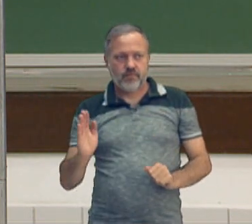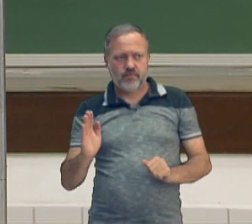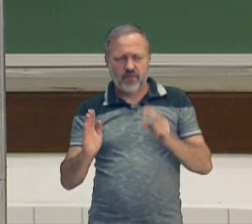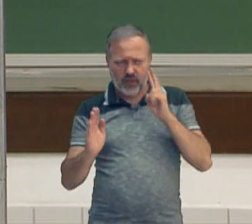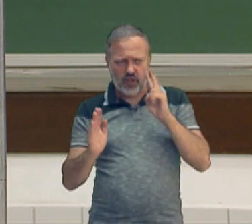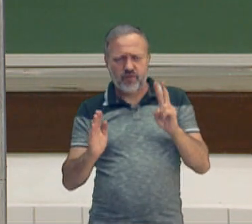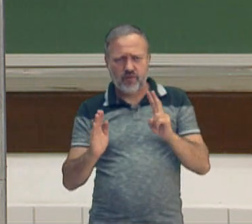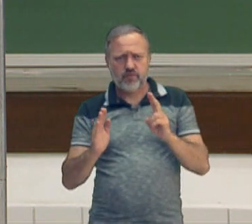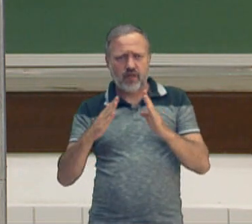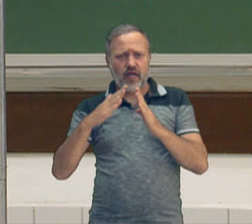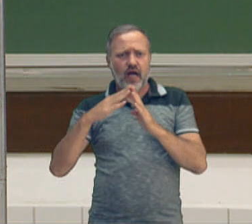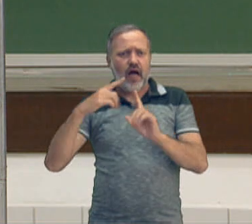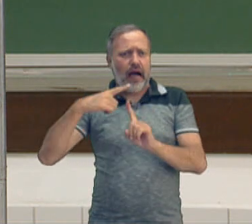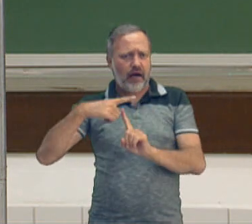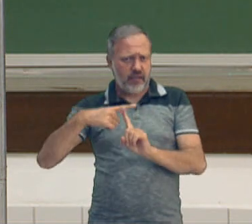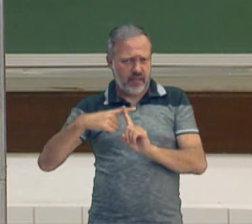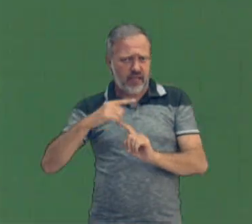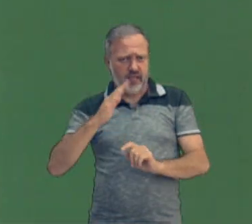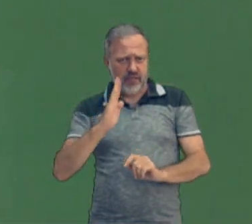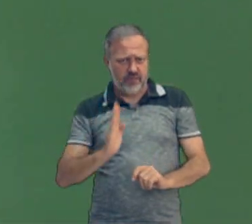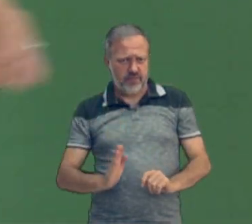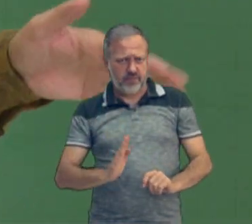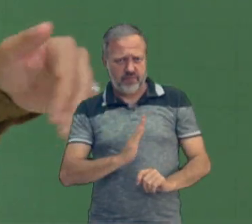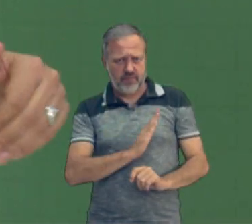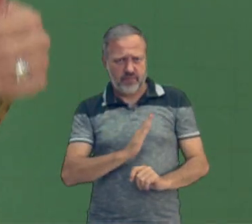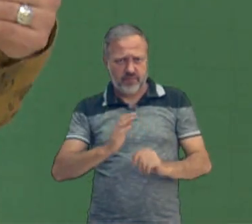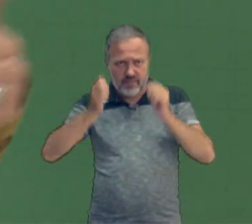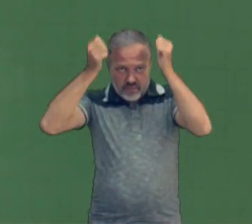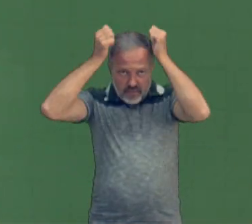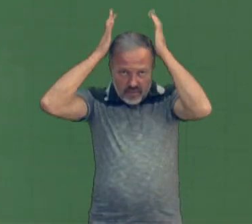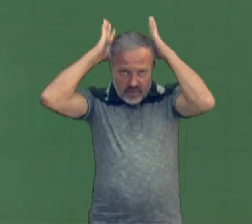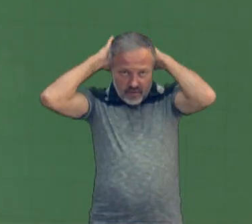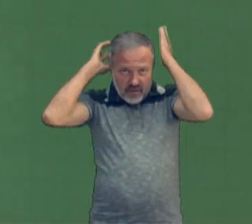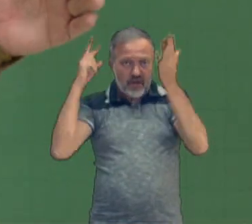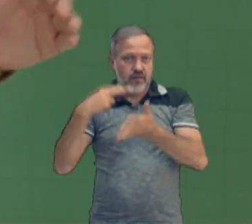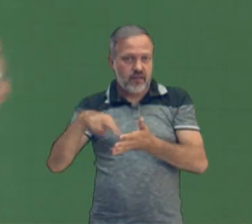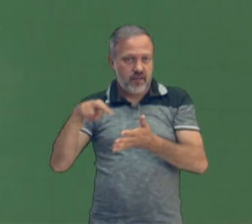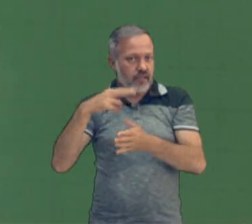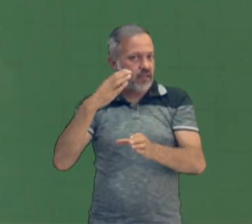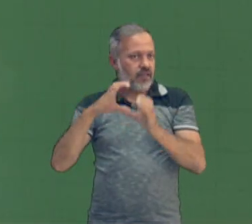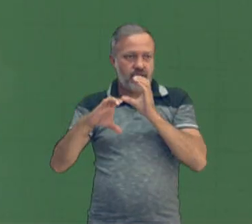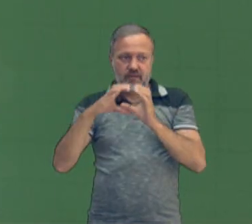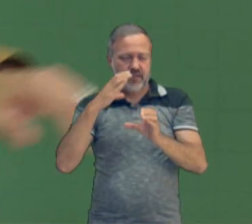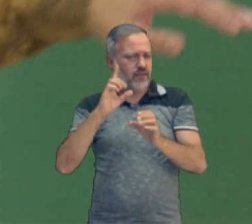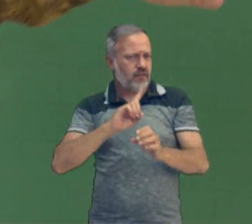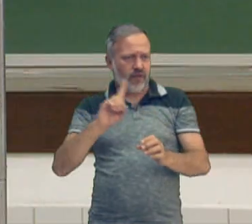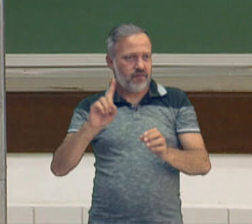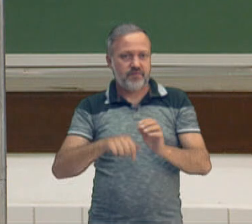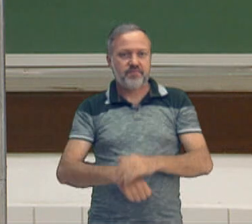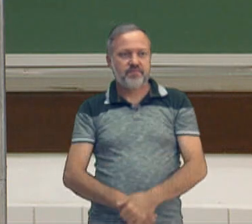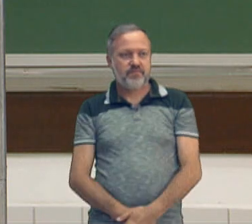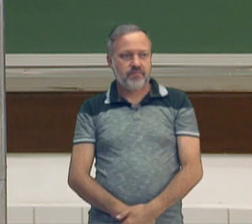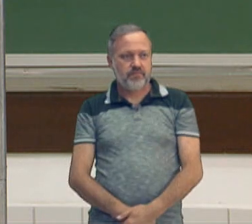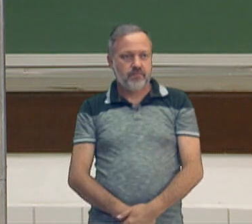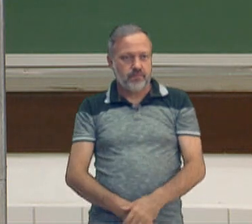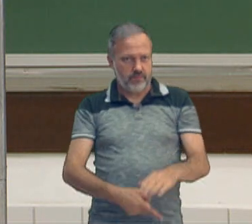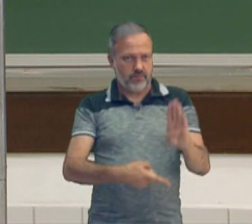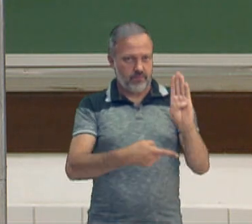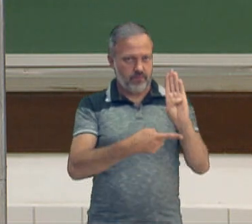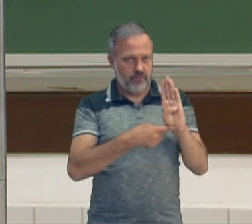igreja católica num dia comum de cocar, dançando e cantando? Acho que não. Letra